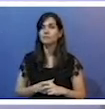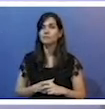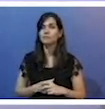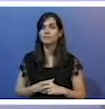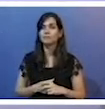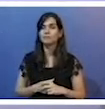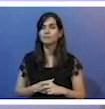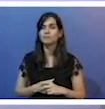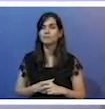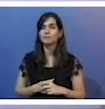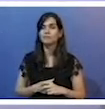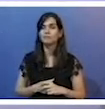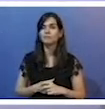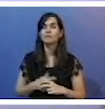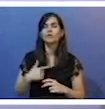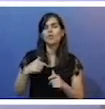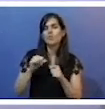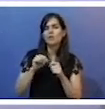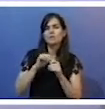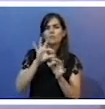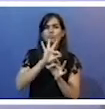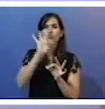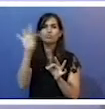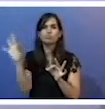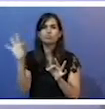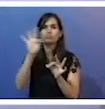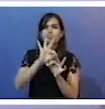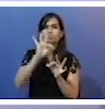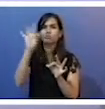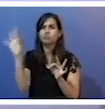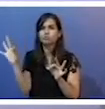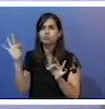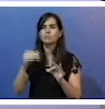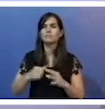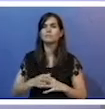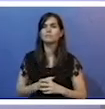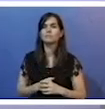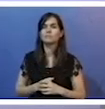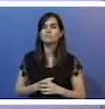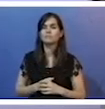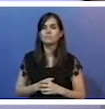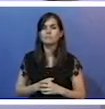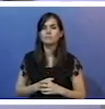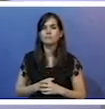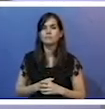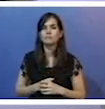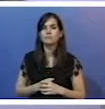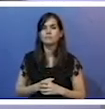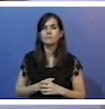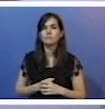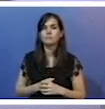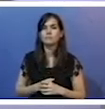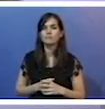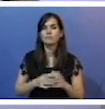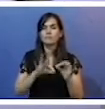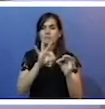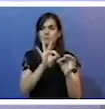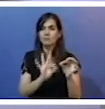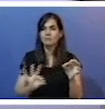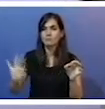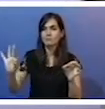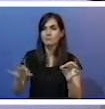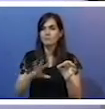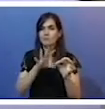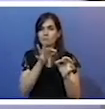e vamo colocar desenhar setinhas esse no primeiro esse no segundo agora pegar o